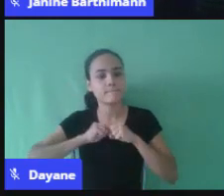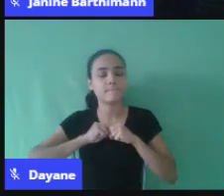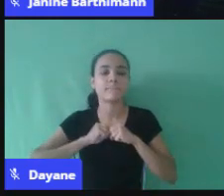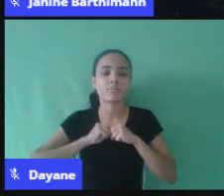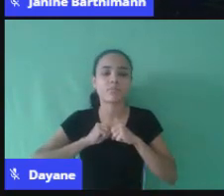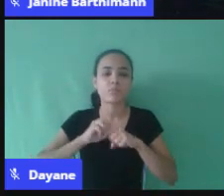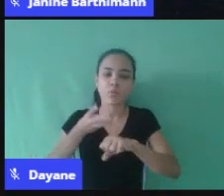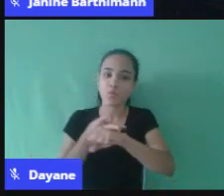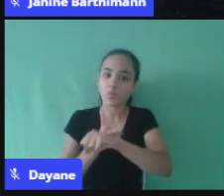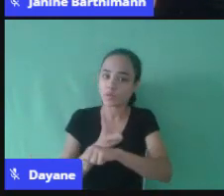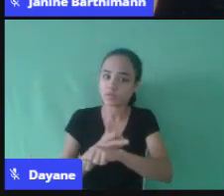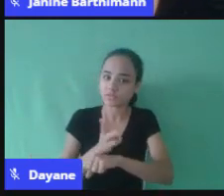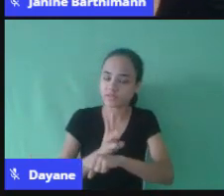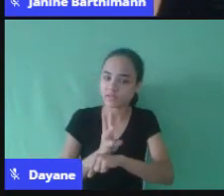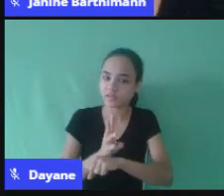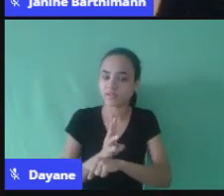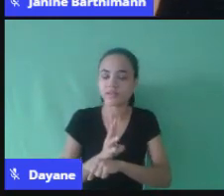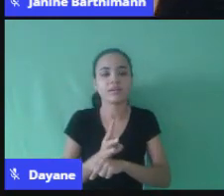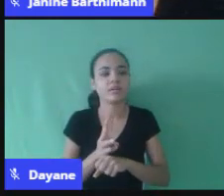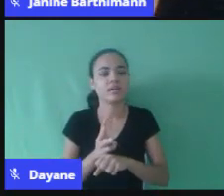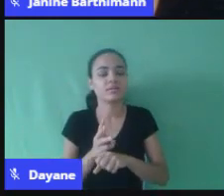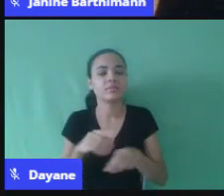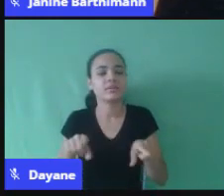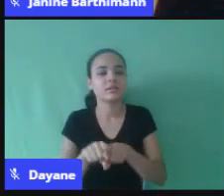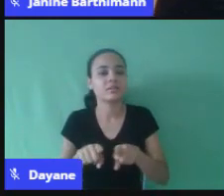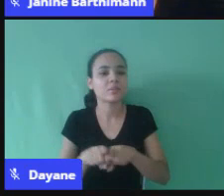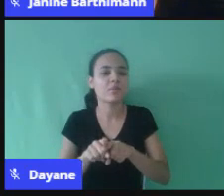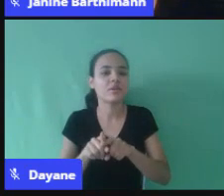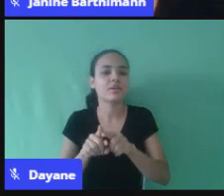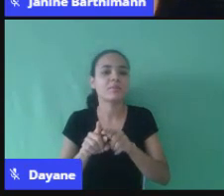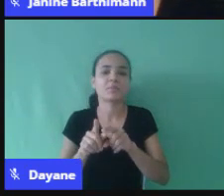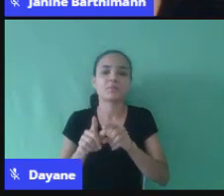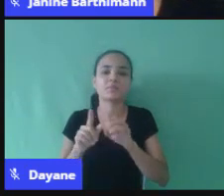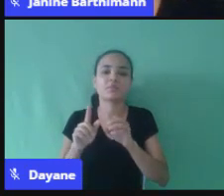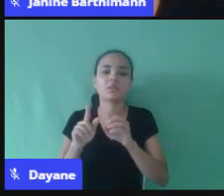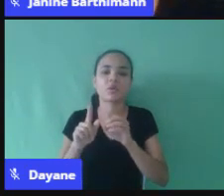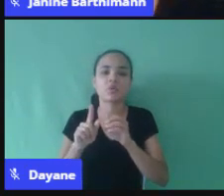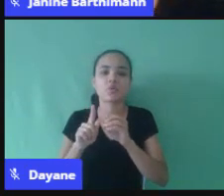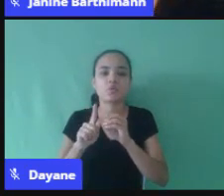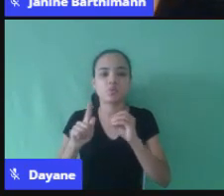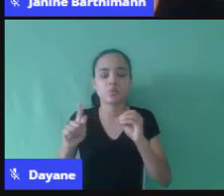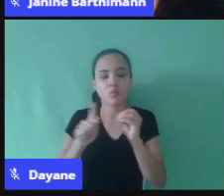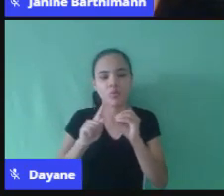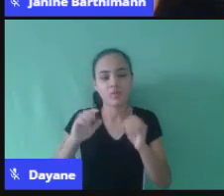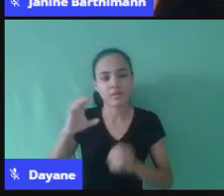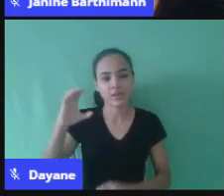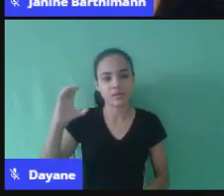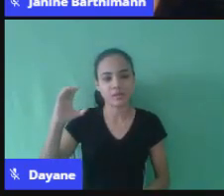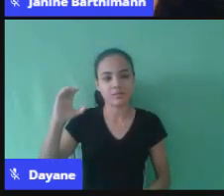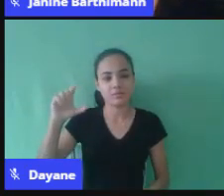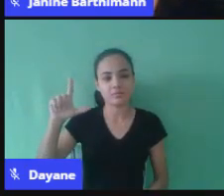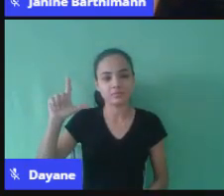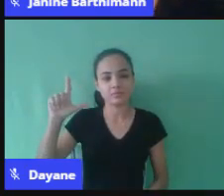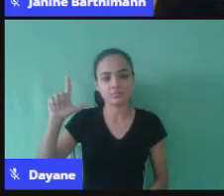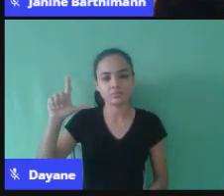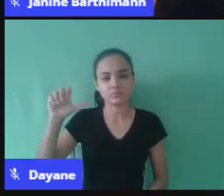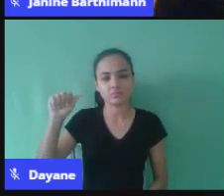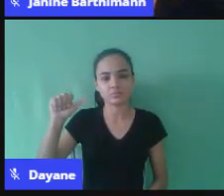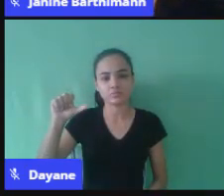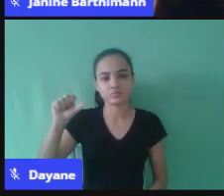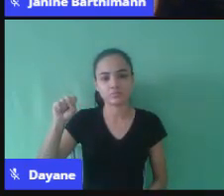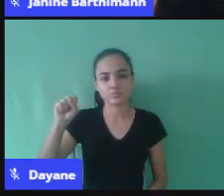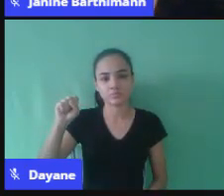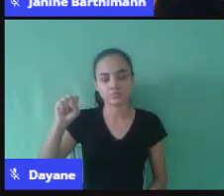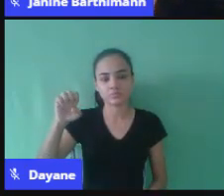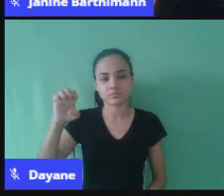Classroom, de várias outras ferramentas de tecnologias digitais, de mídias